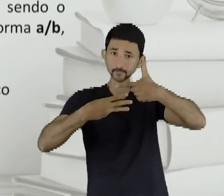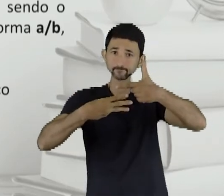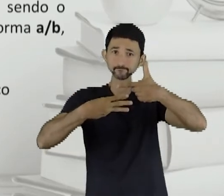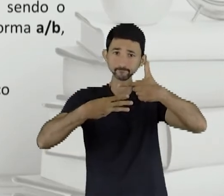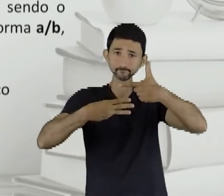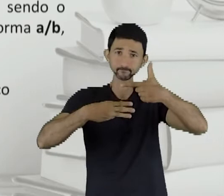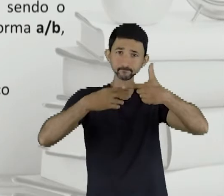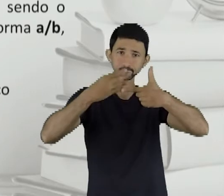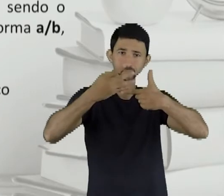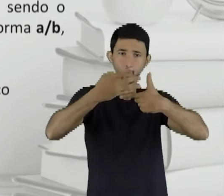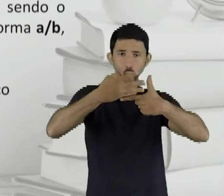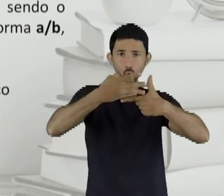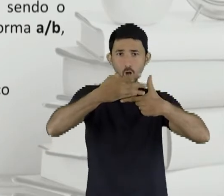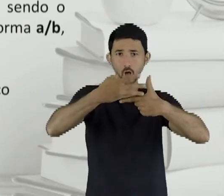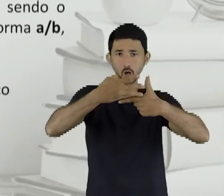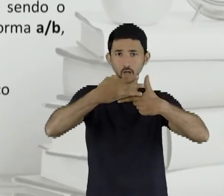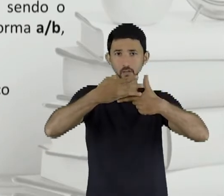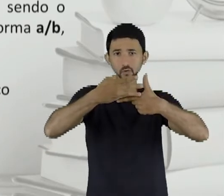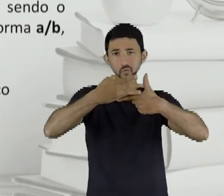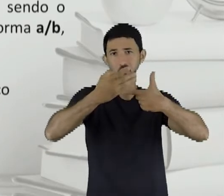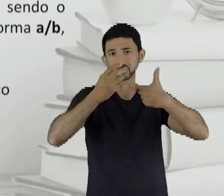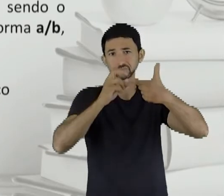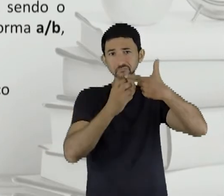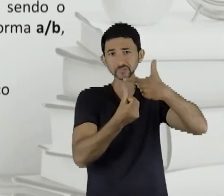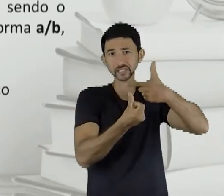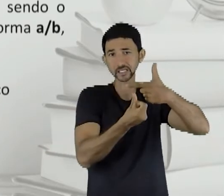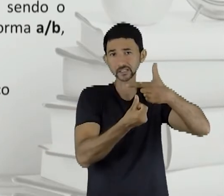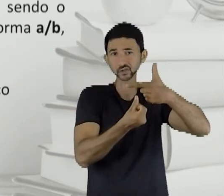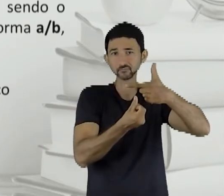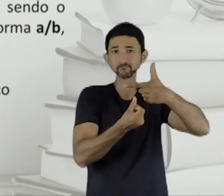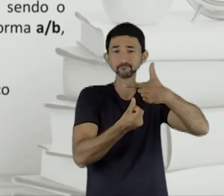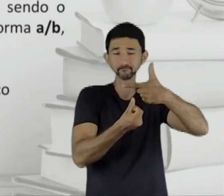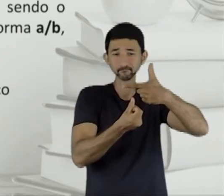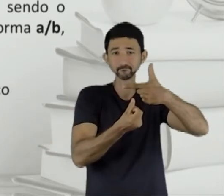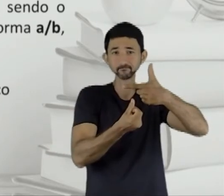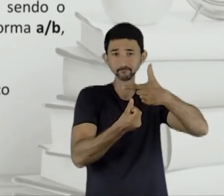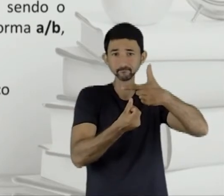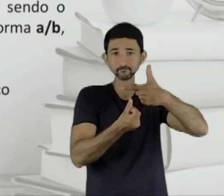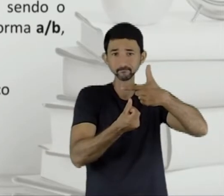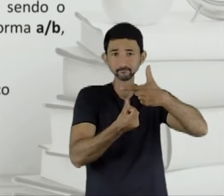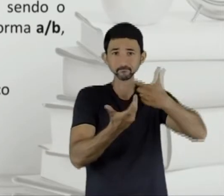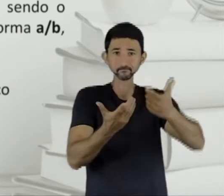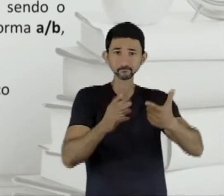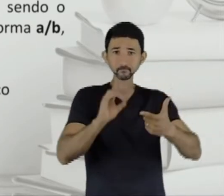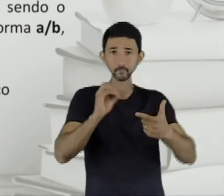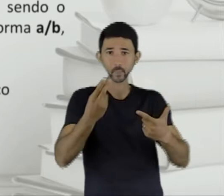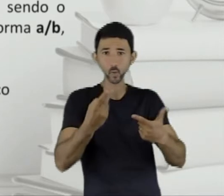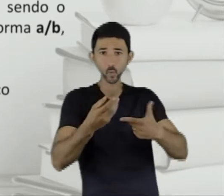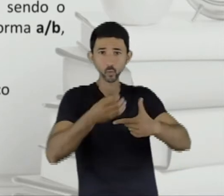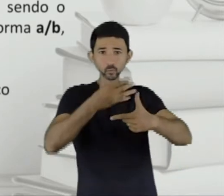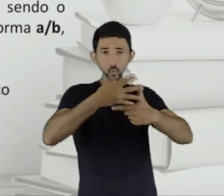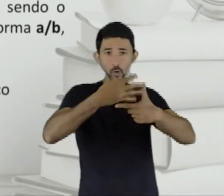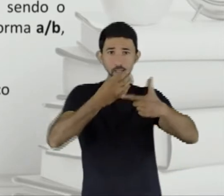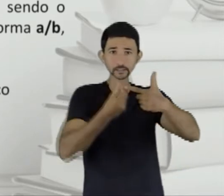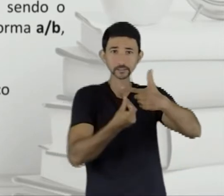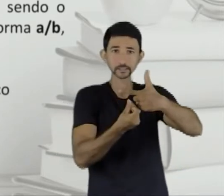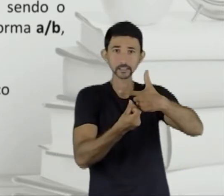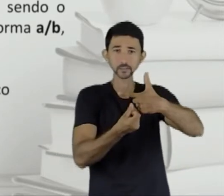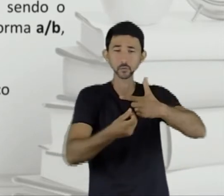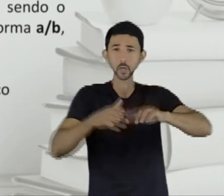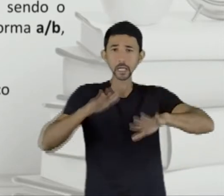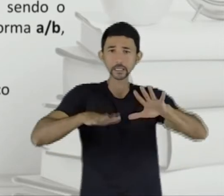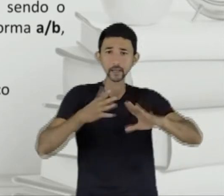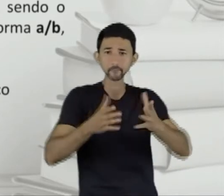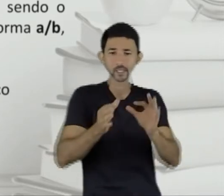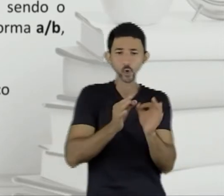colocar como 4 sobre 6, certo? E quando você tem 4/6, né, dependendo de